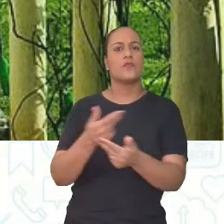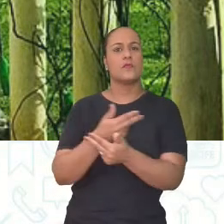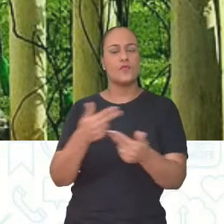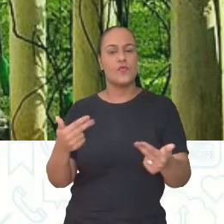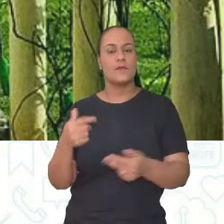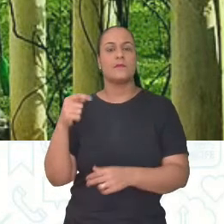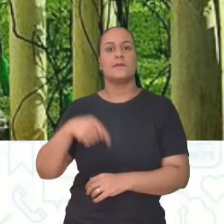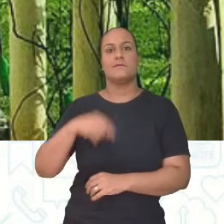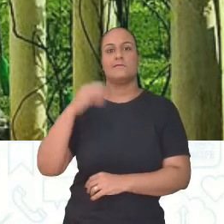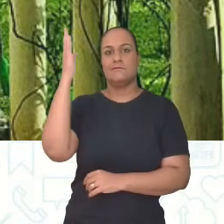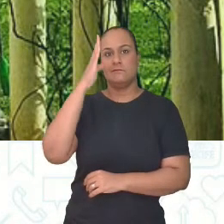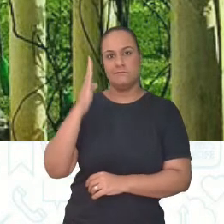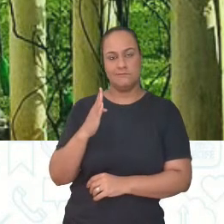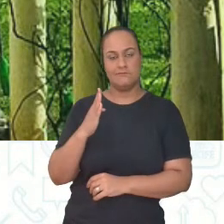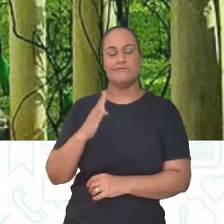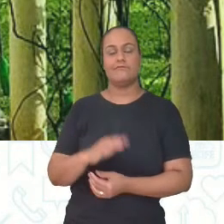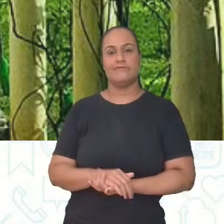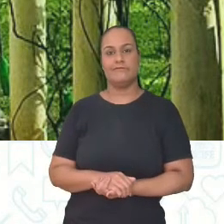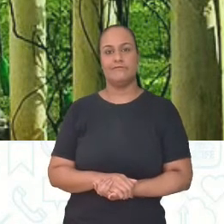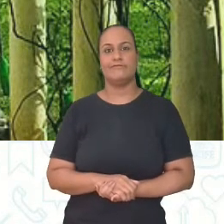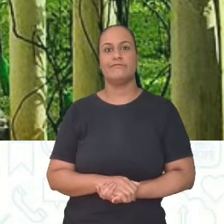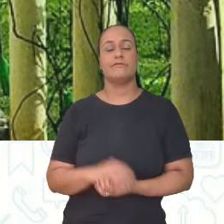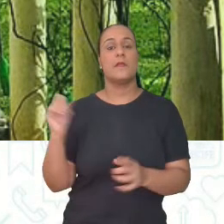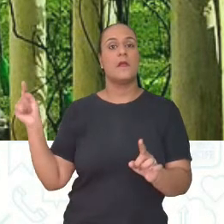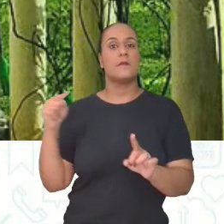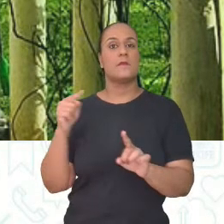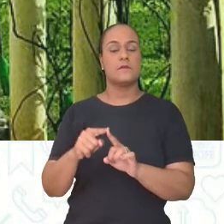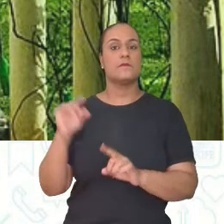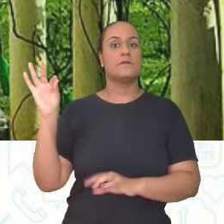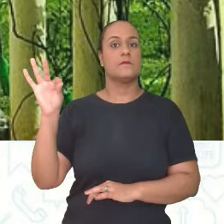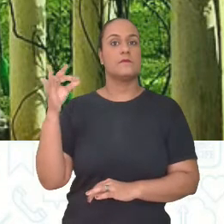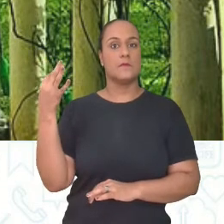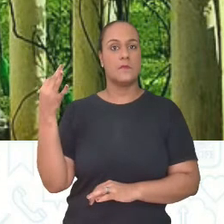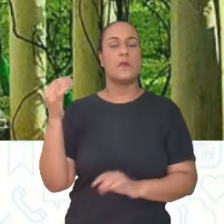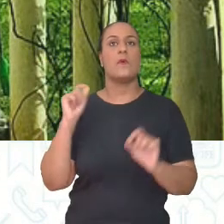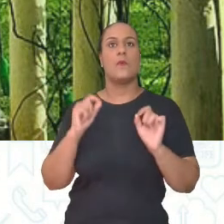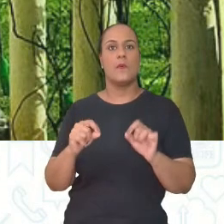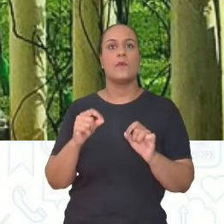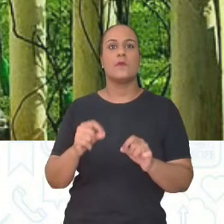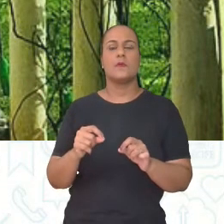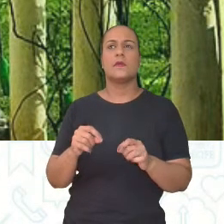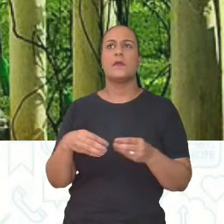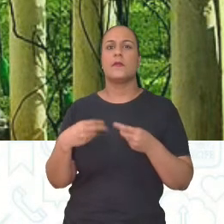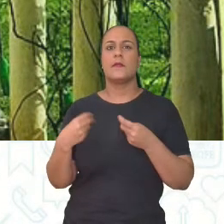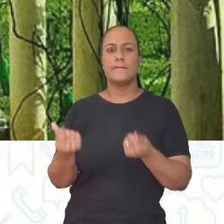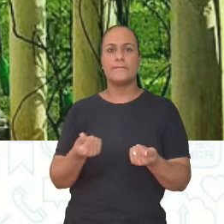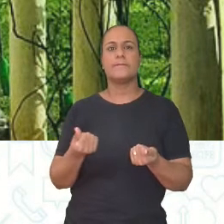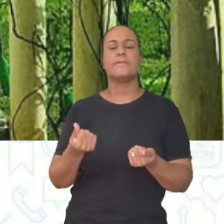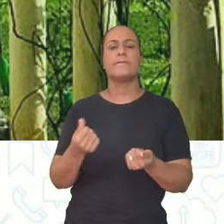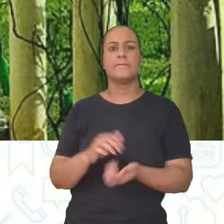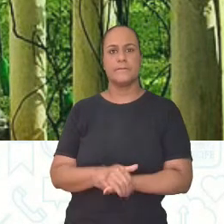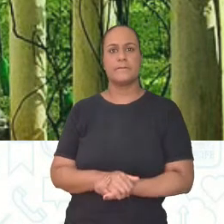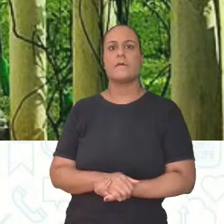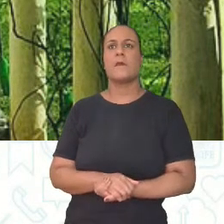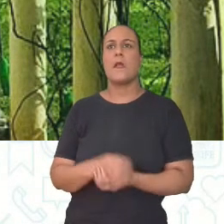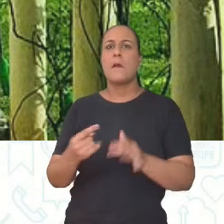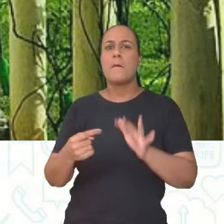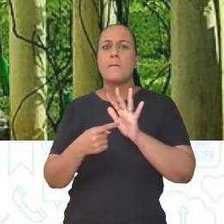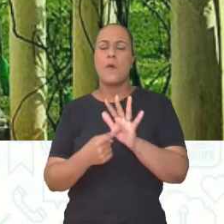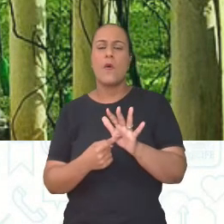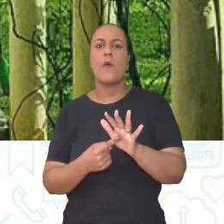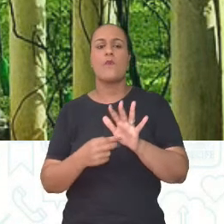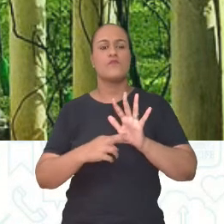do Brasil, né? A missão francesa faz um resgate iconográfico, né, através ali